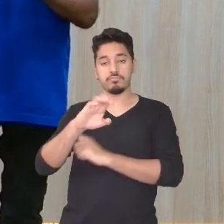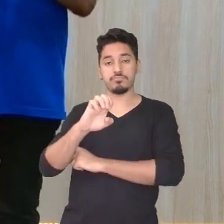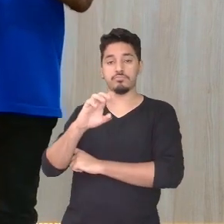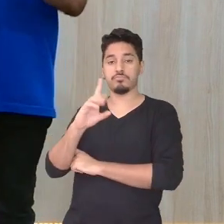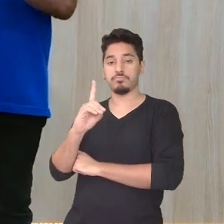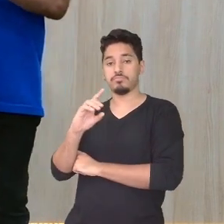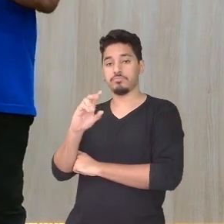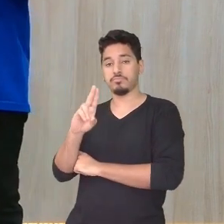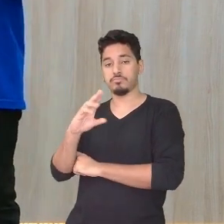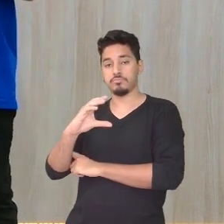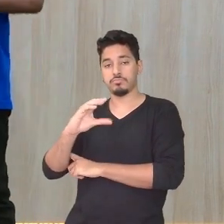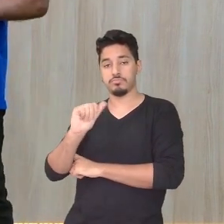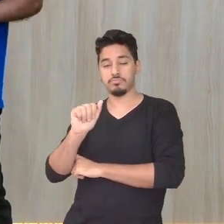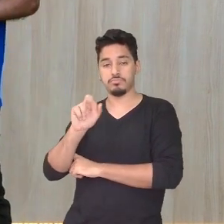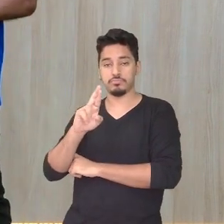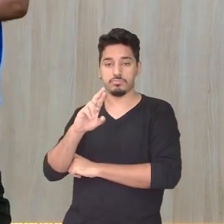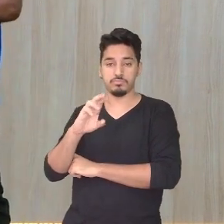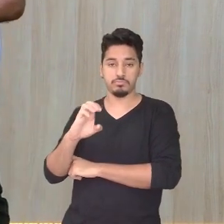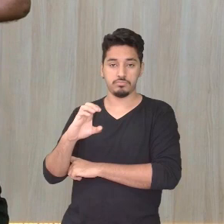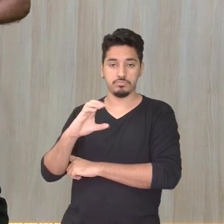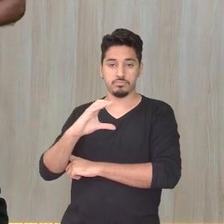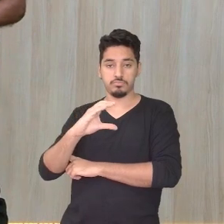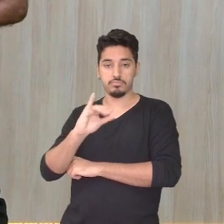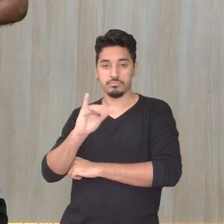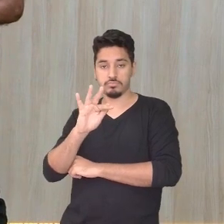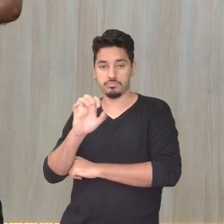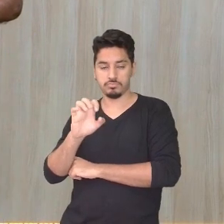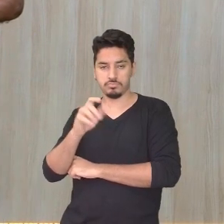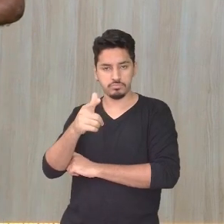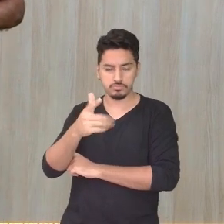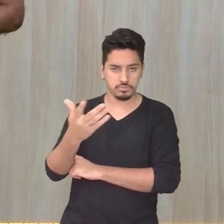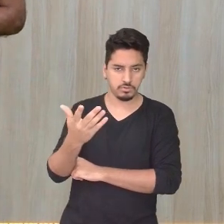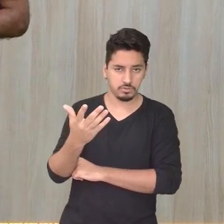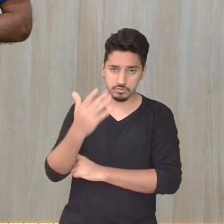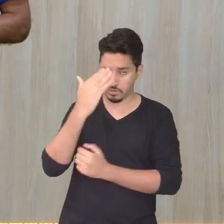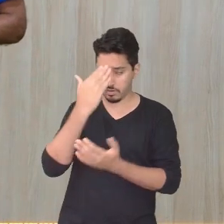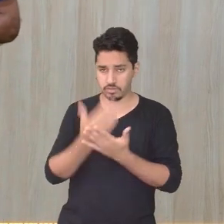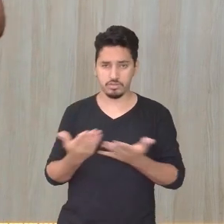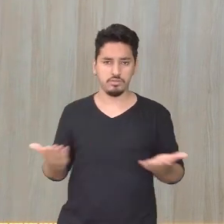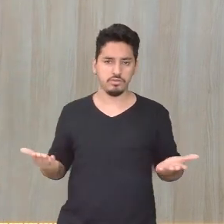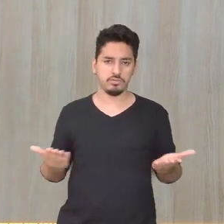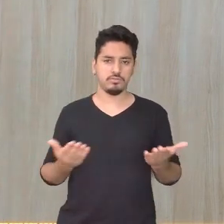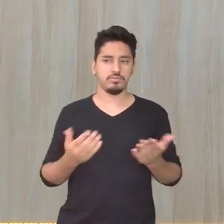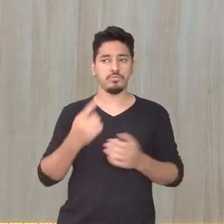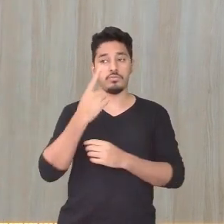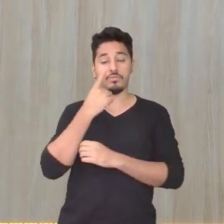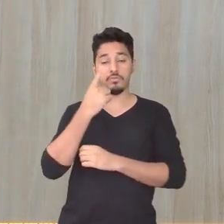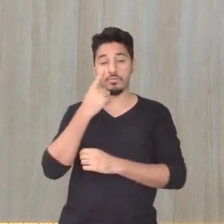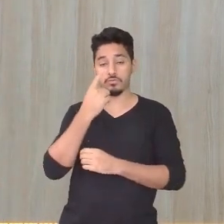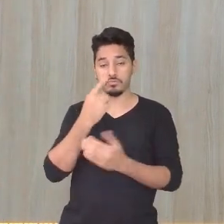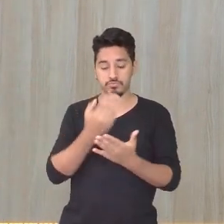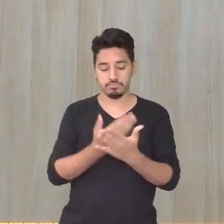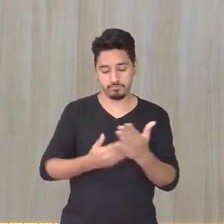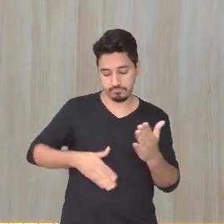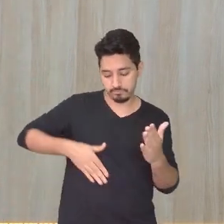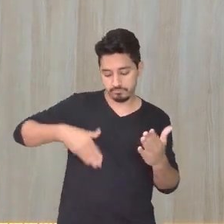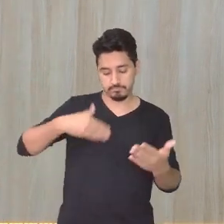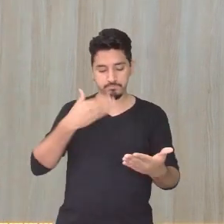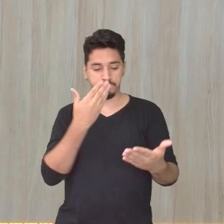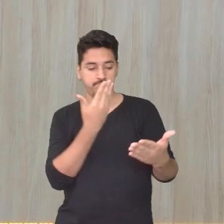Recife, e vai conseguir baixar esse aplicativo. E tu não tem ainda não? Eu não acredito não. Tu vai aqui, ó, pega a câmera do teu celular